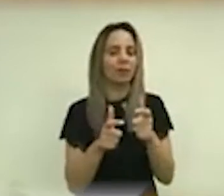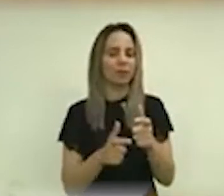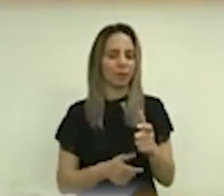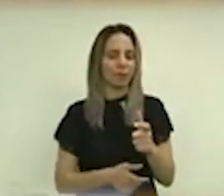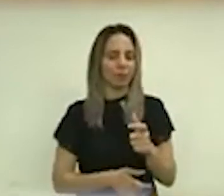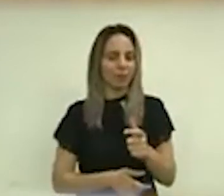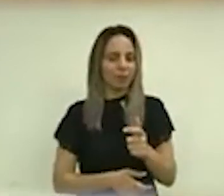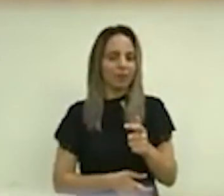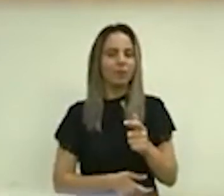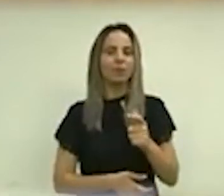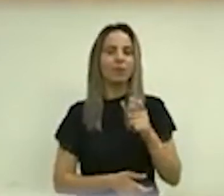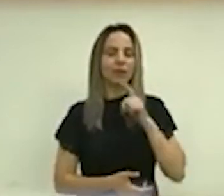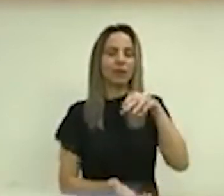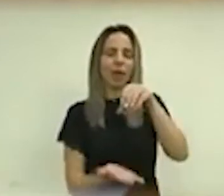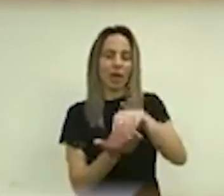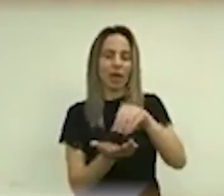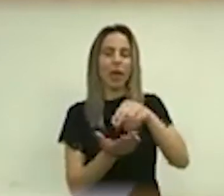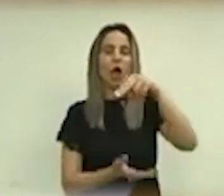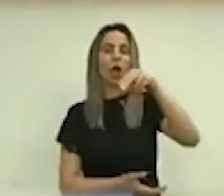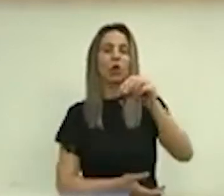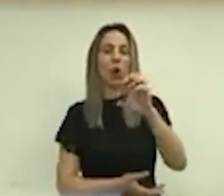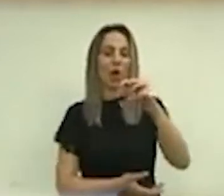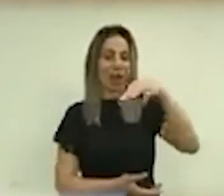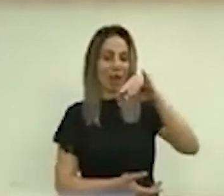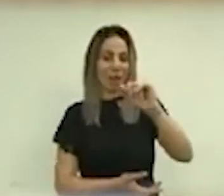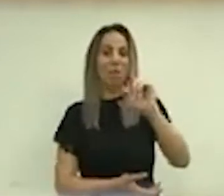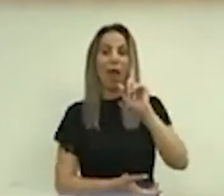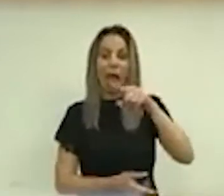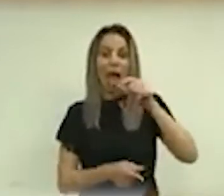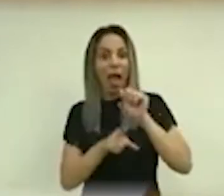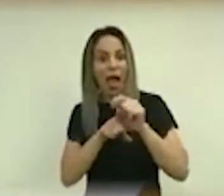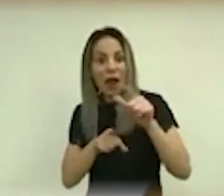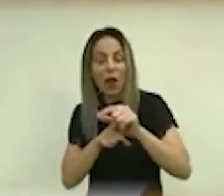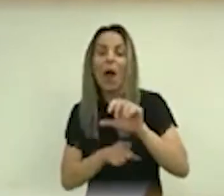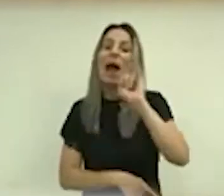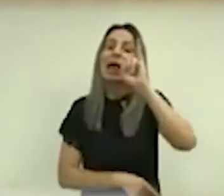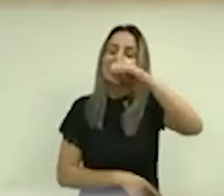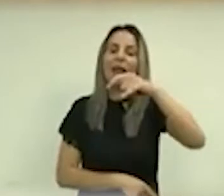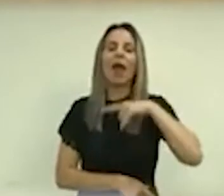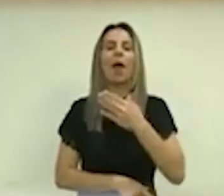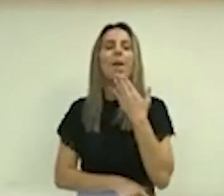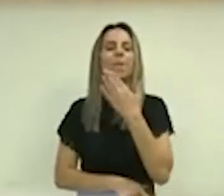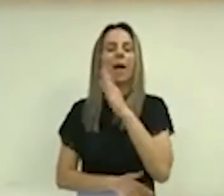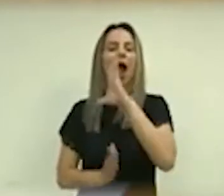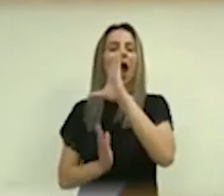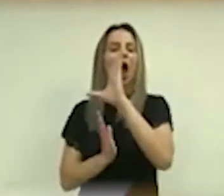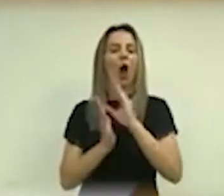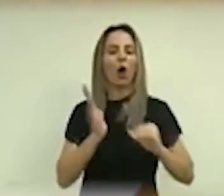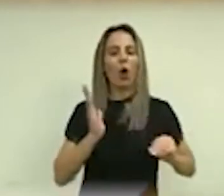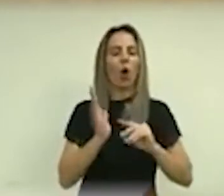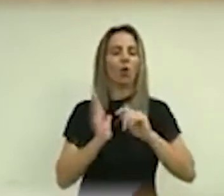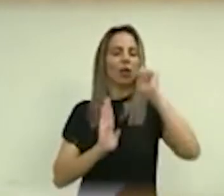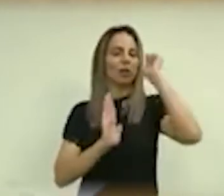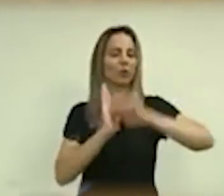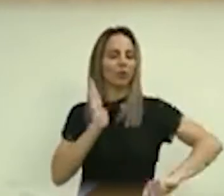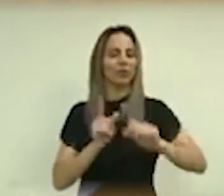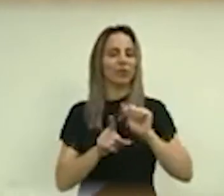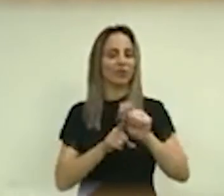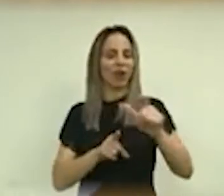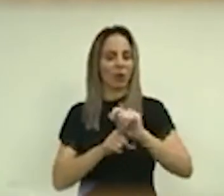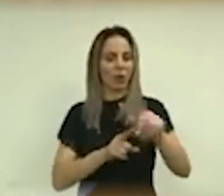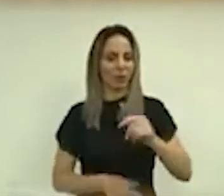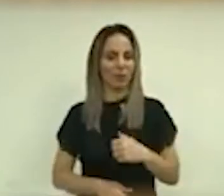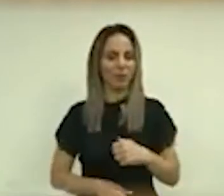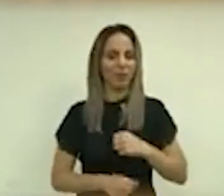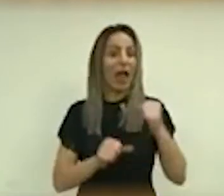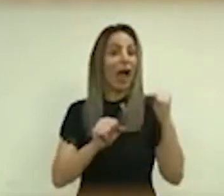encontra instalada a USAFA Noêmia é alugado? Se sim, solicito cópias de contrato de locação. A